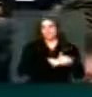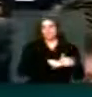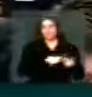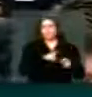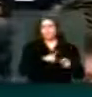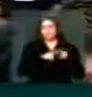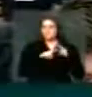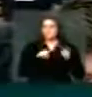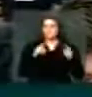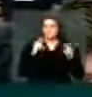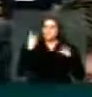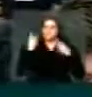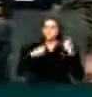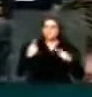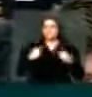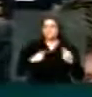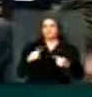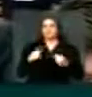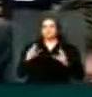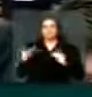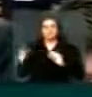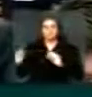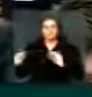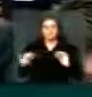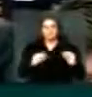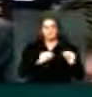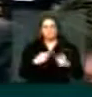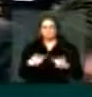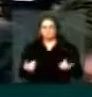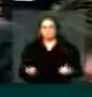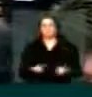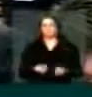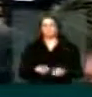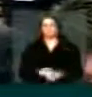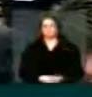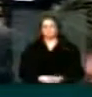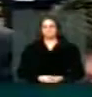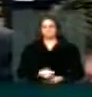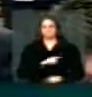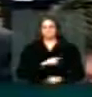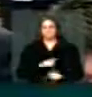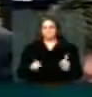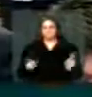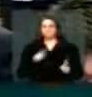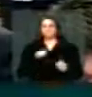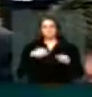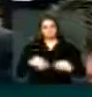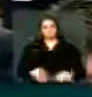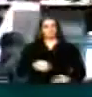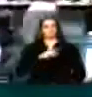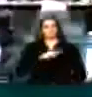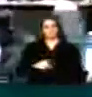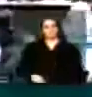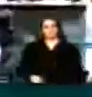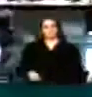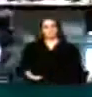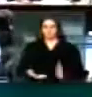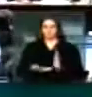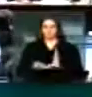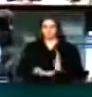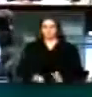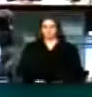essa permanece com autoridade com o tio e altivez que lhe foi conferida para presidir este Parlamento Muito obrigado Presidente Deputado moto quer dizer